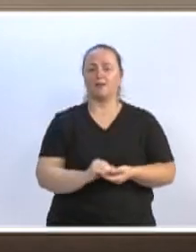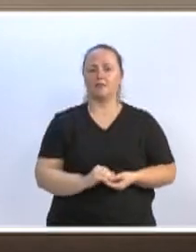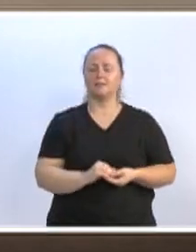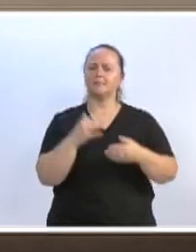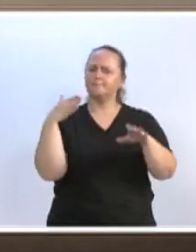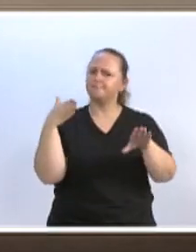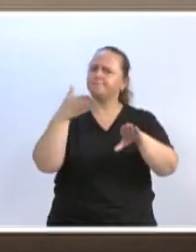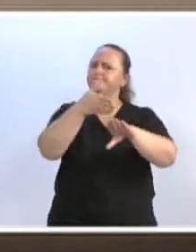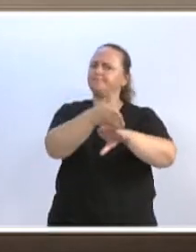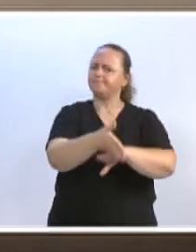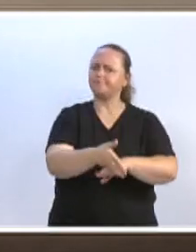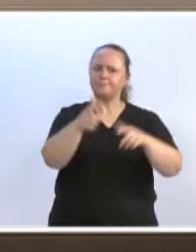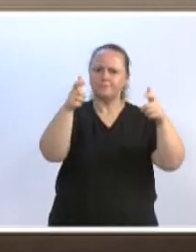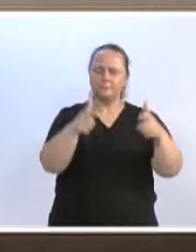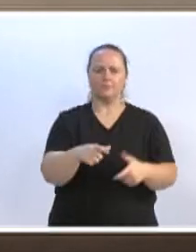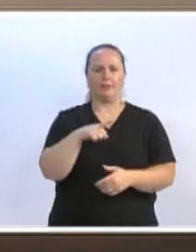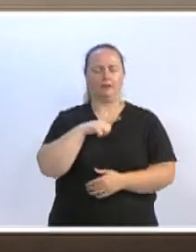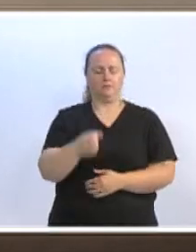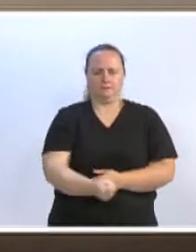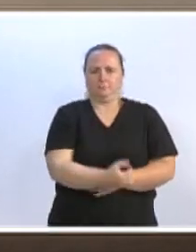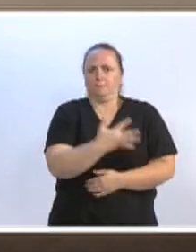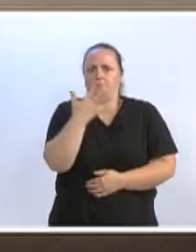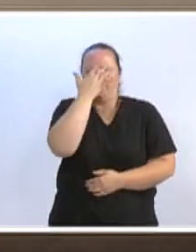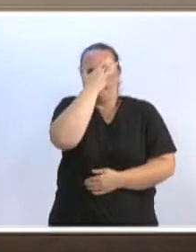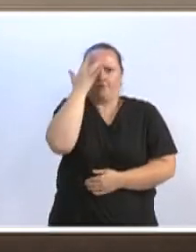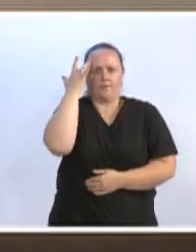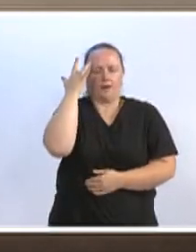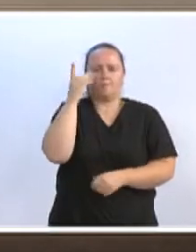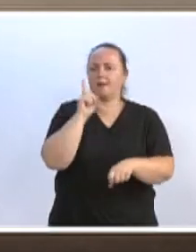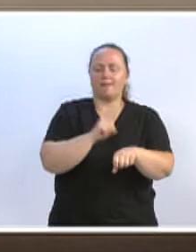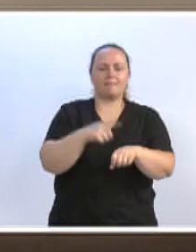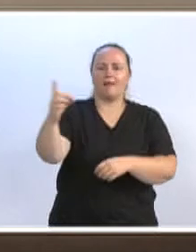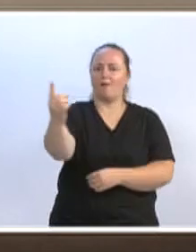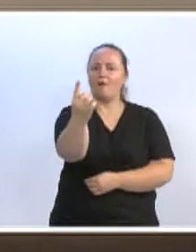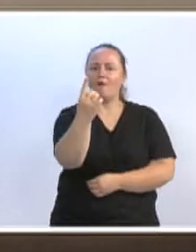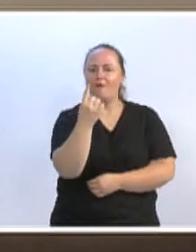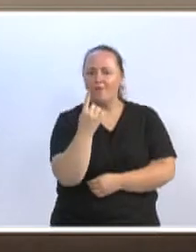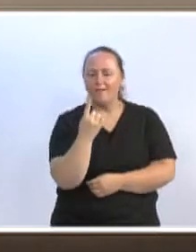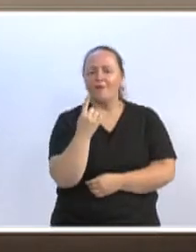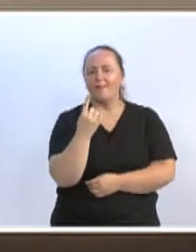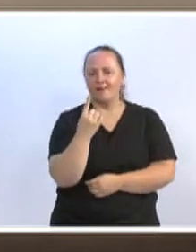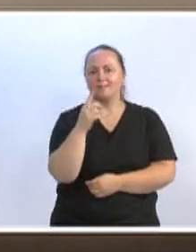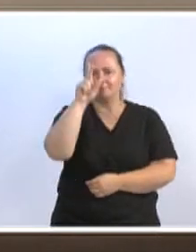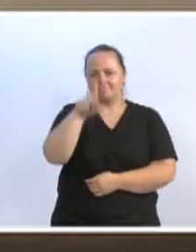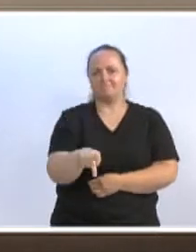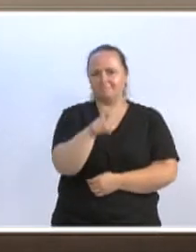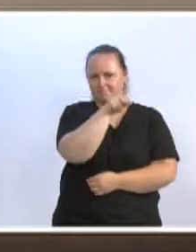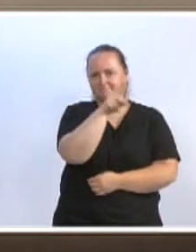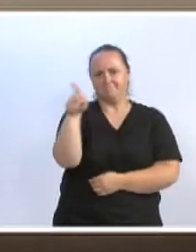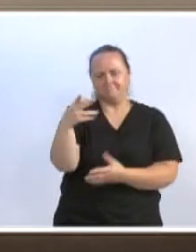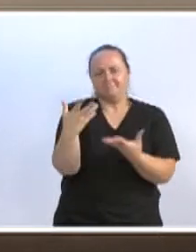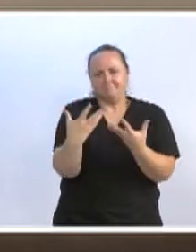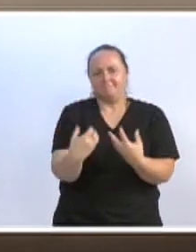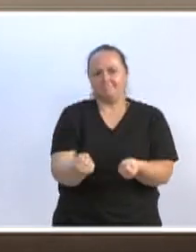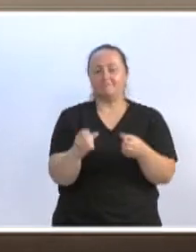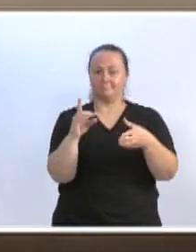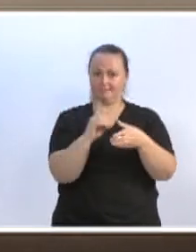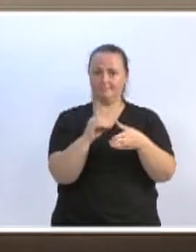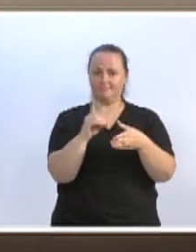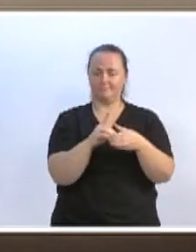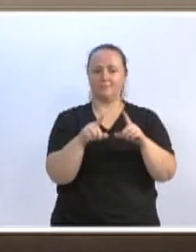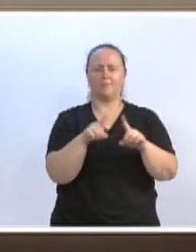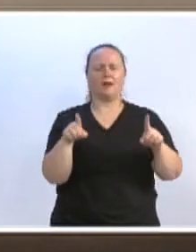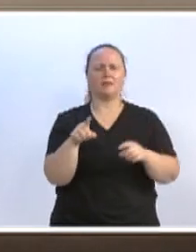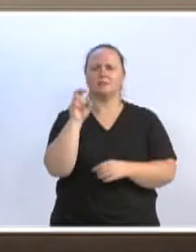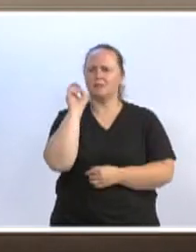vimos muita gente. Ele nos atendeu prontamente, a Silmara fez uma agenda com ele, ele rapidamente nos atendeu. Nós vimos